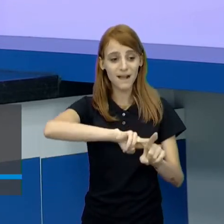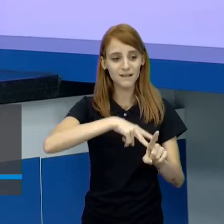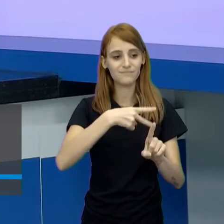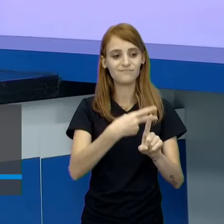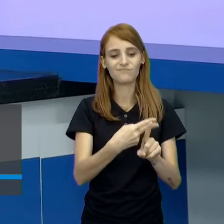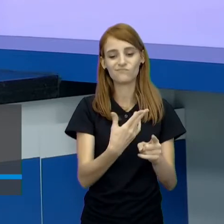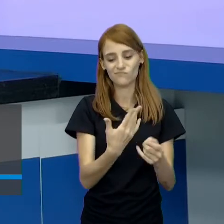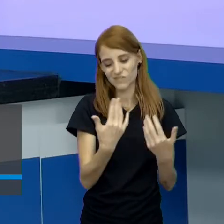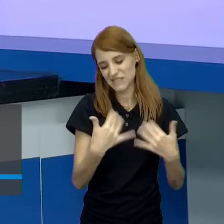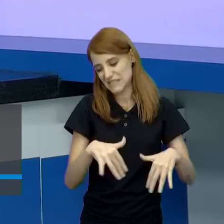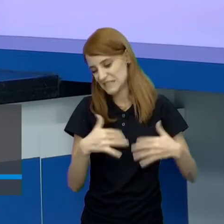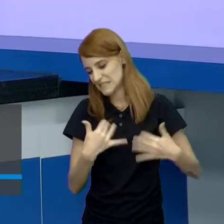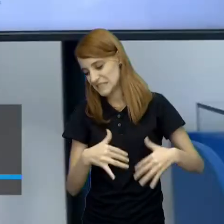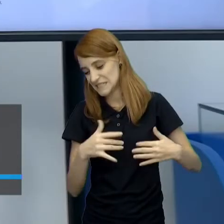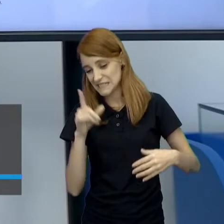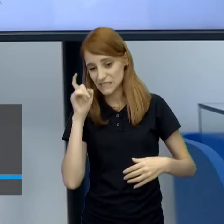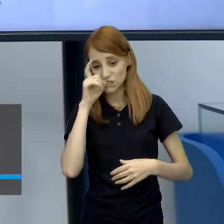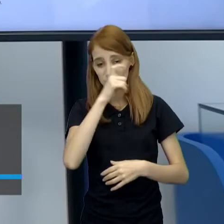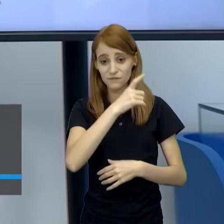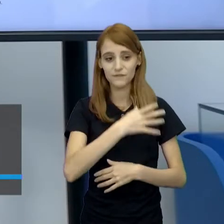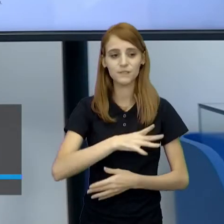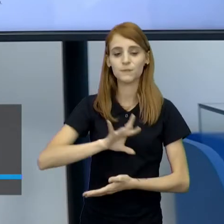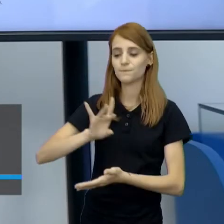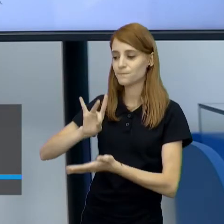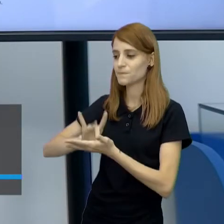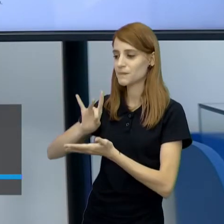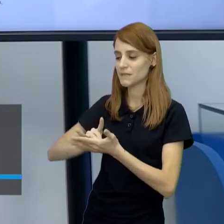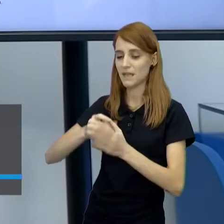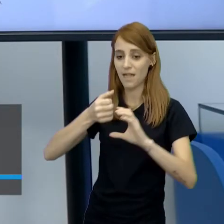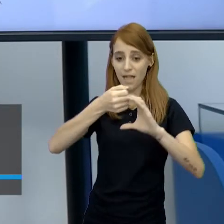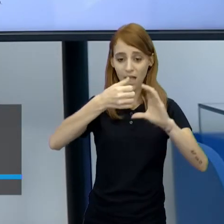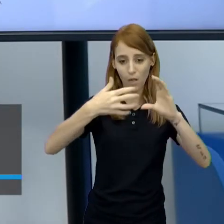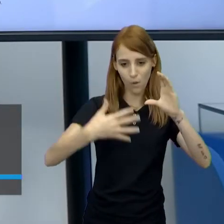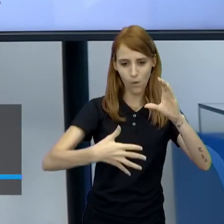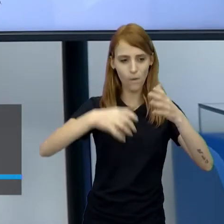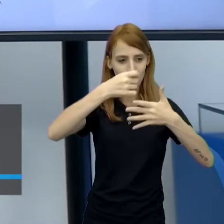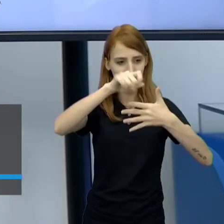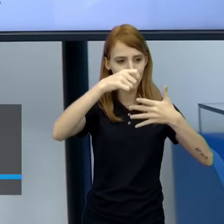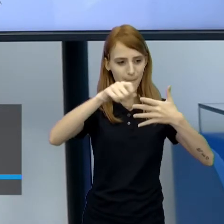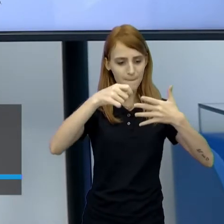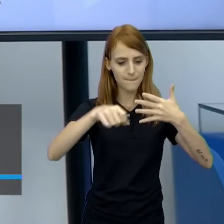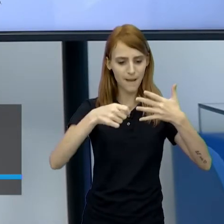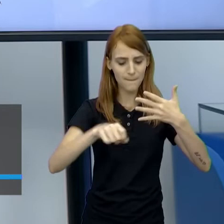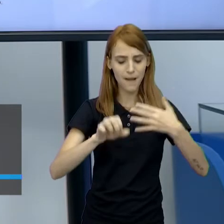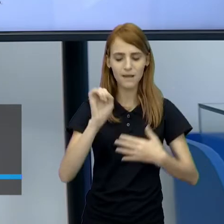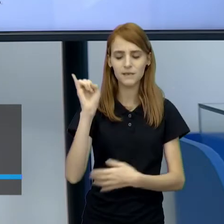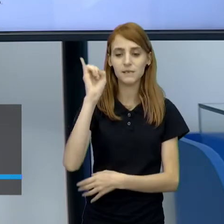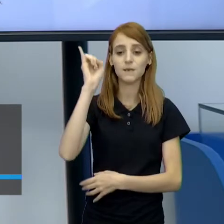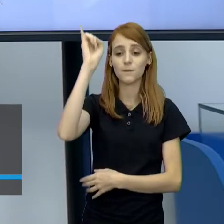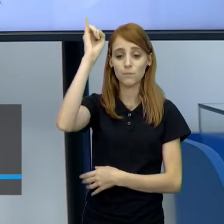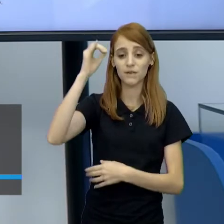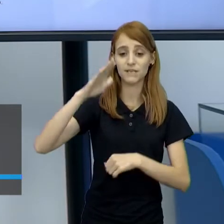você realmente ganha. Então... Exatamente. A categorização ela é muito importante na hora que a gente for